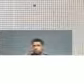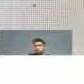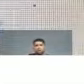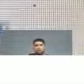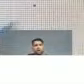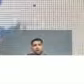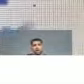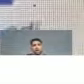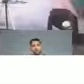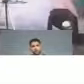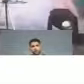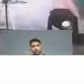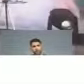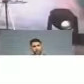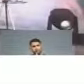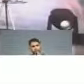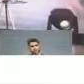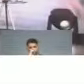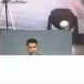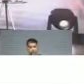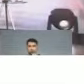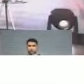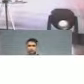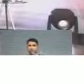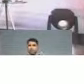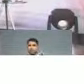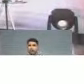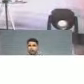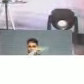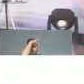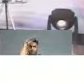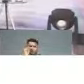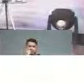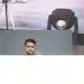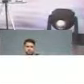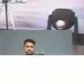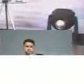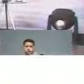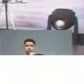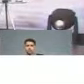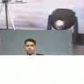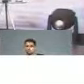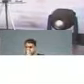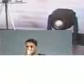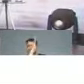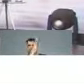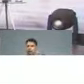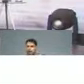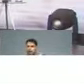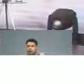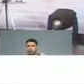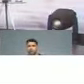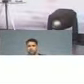até então e é isso que nós propomos que as pessoas que vivem na Amazônia passem a ser percebidas como ponto focal